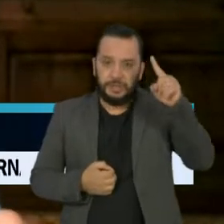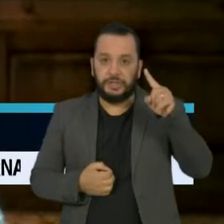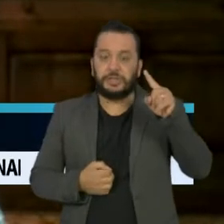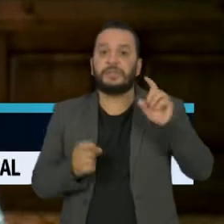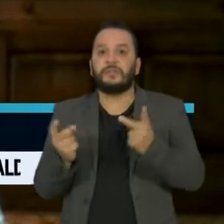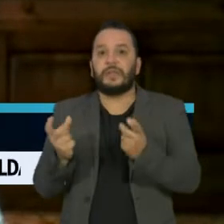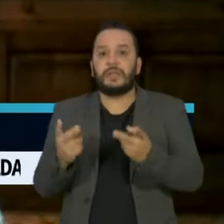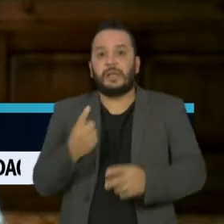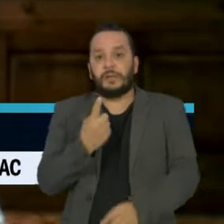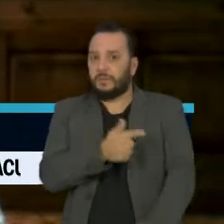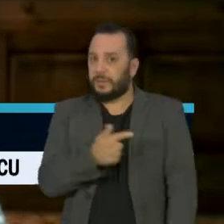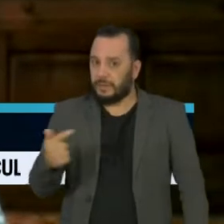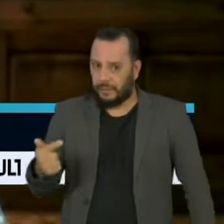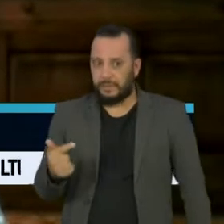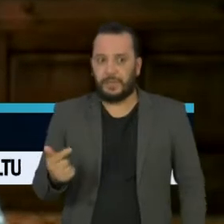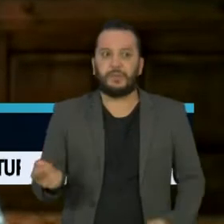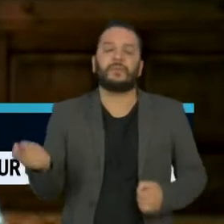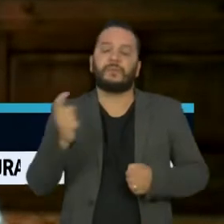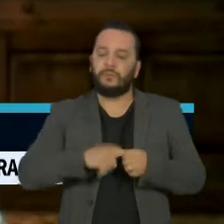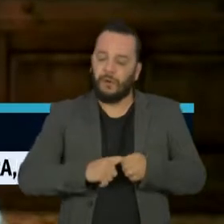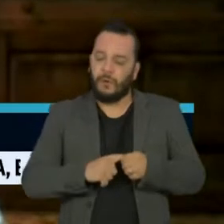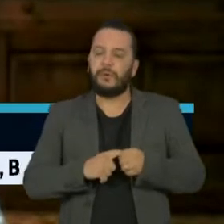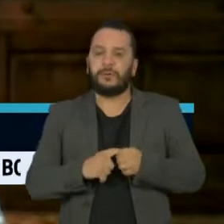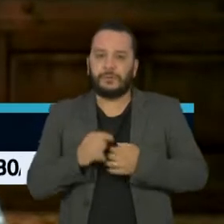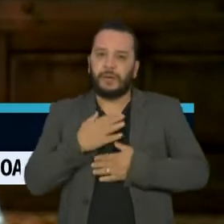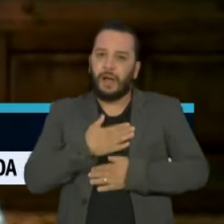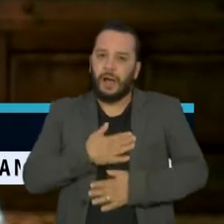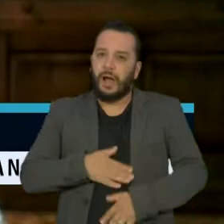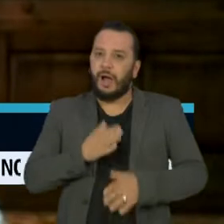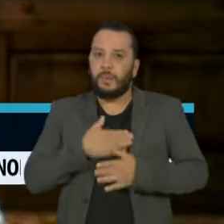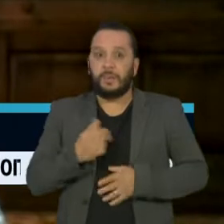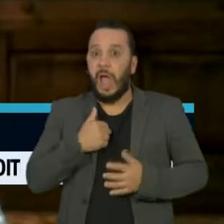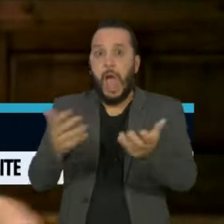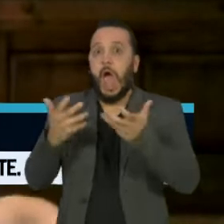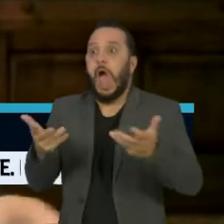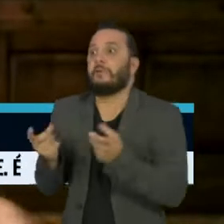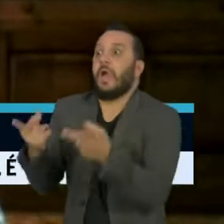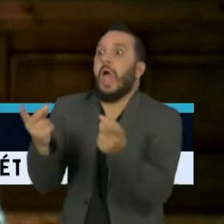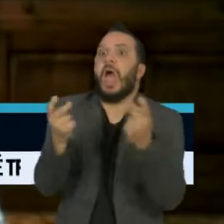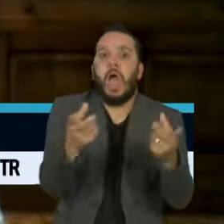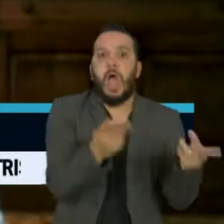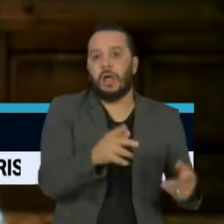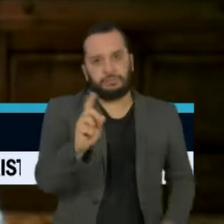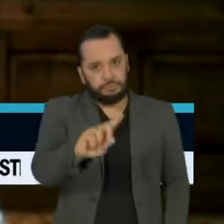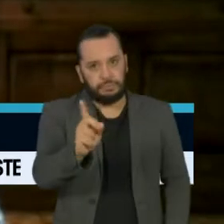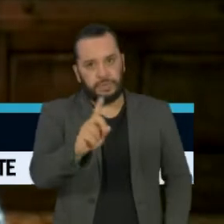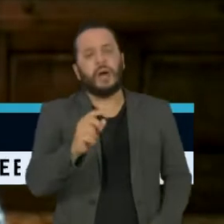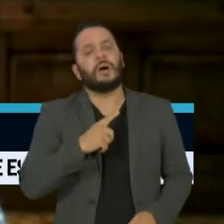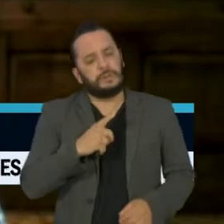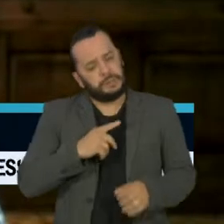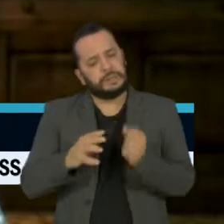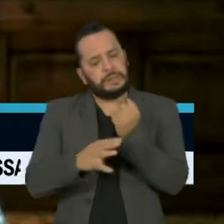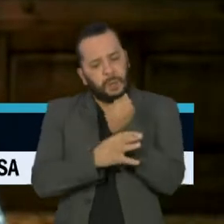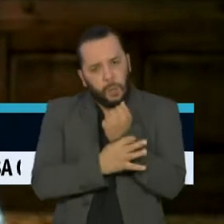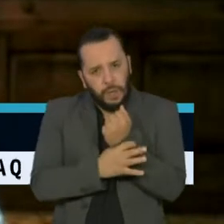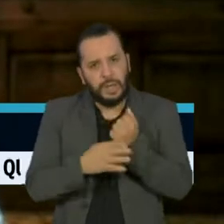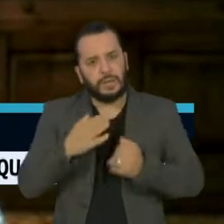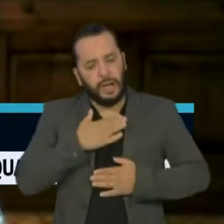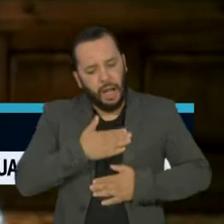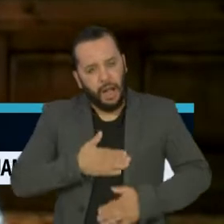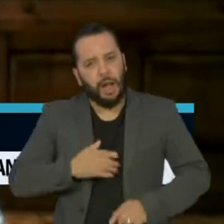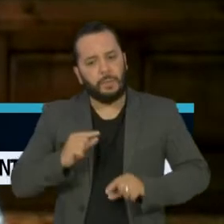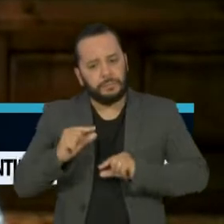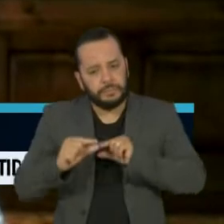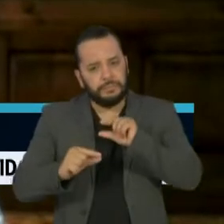semana nós entendemos que o retorno ele deve ser gradual com segurança e de recuperação da